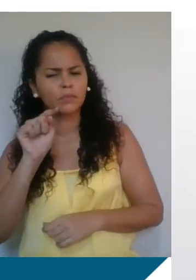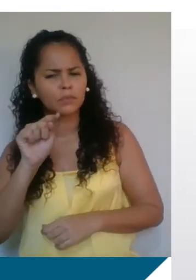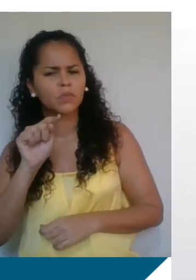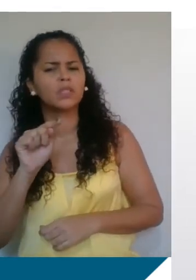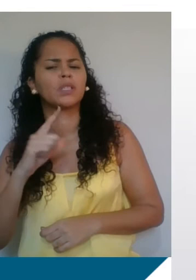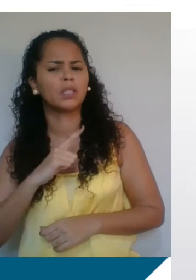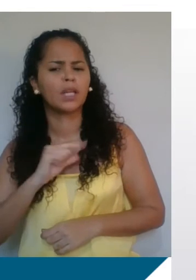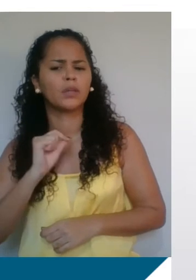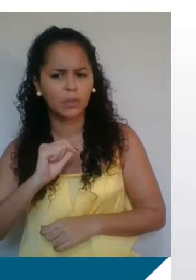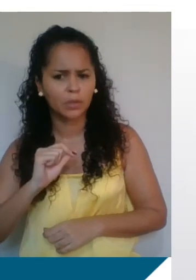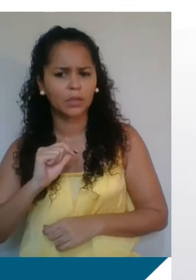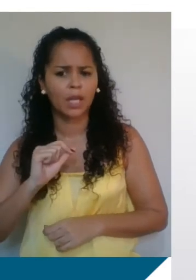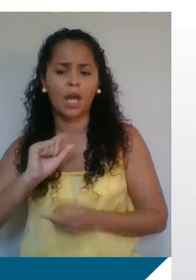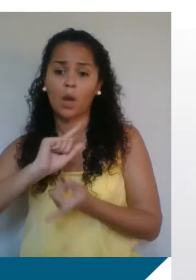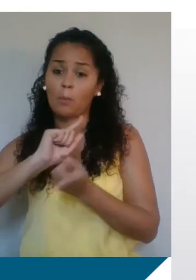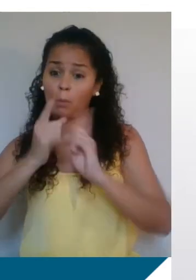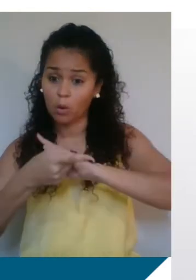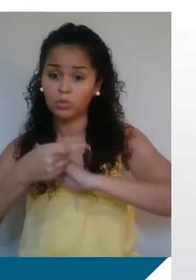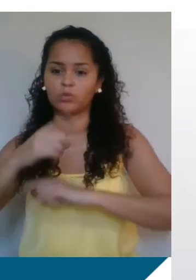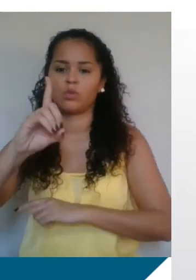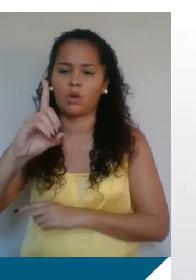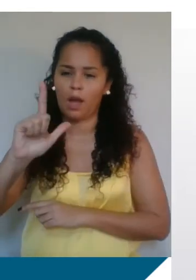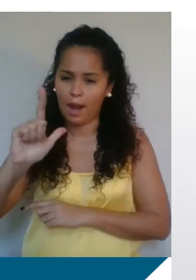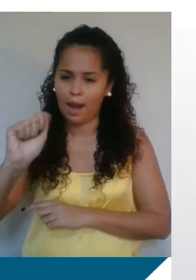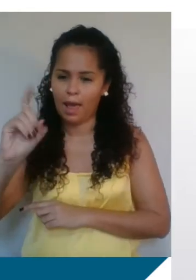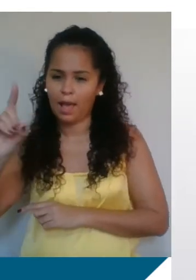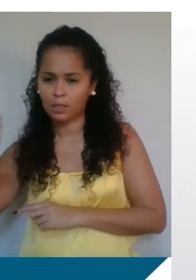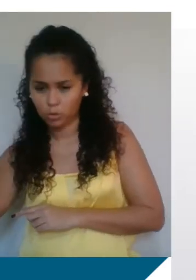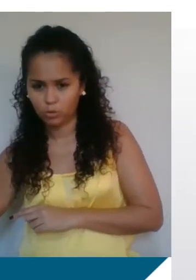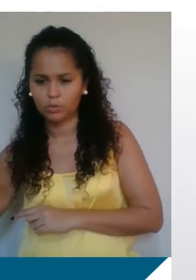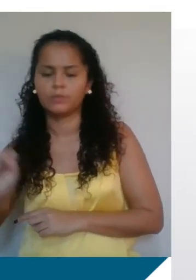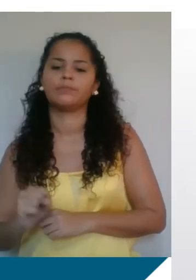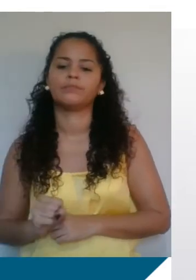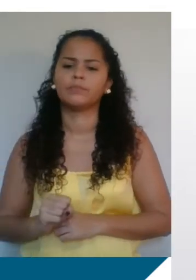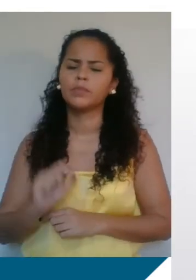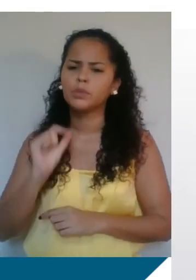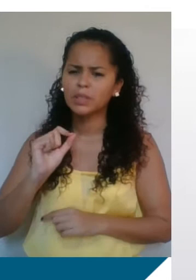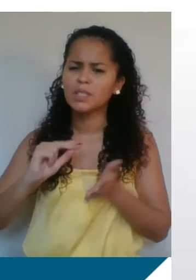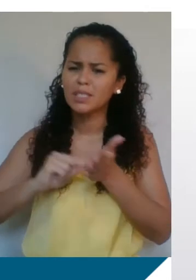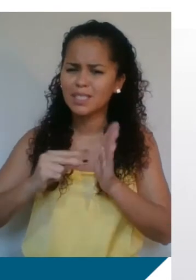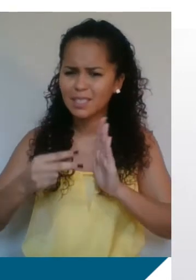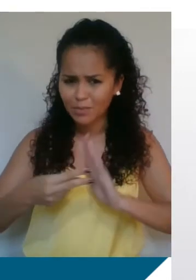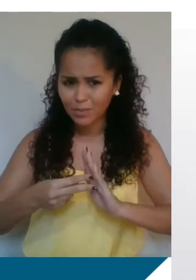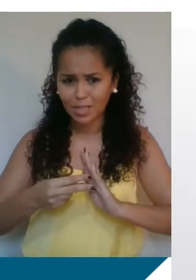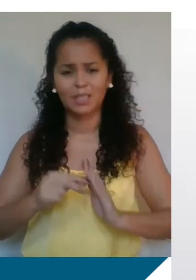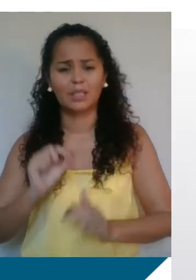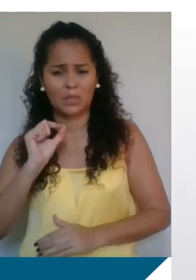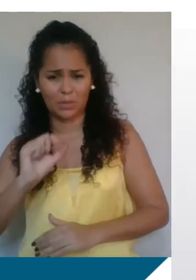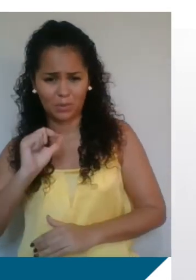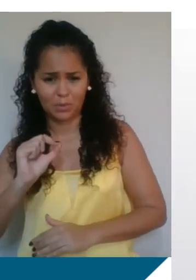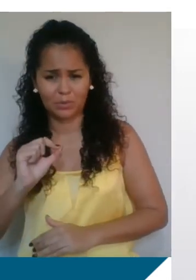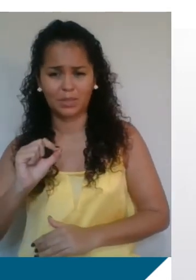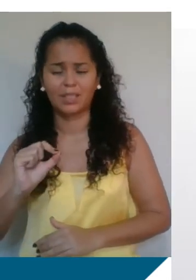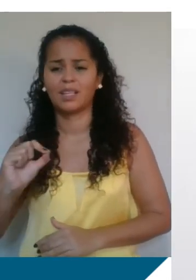opostos, paralelos e congruentes. Ou seja, os lados opostos à direita e à esquerda são iguais de medida Zinho, e